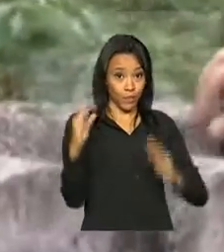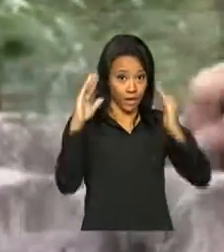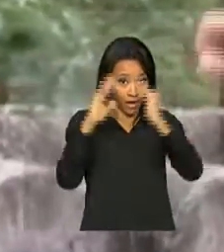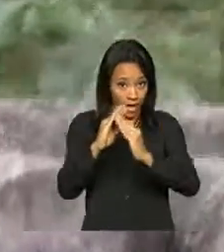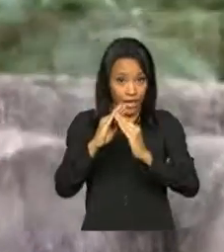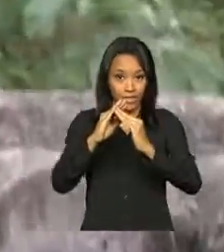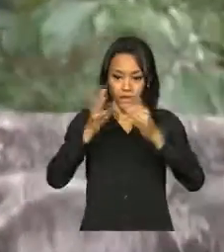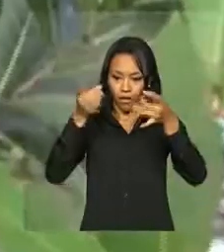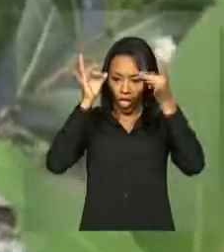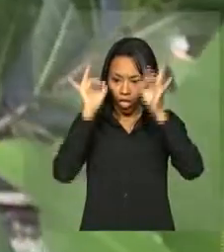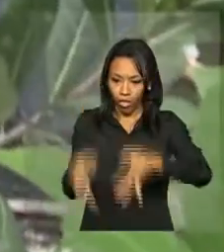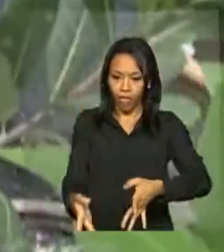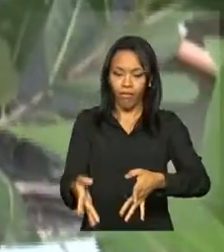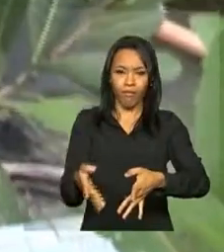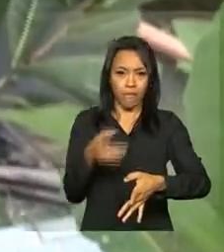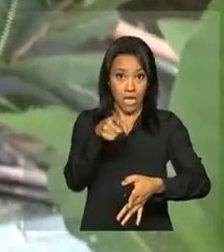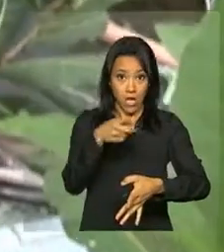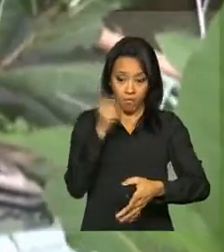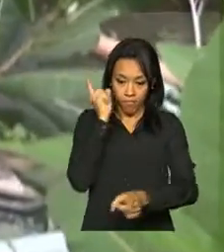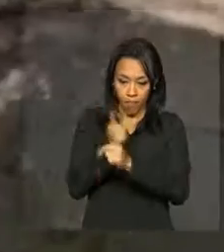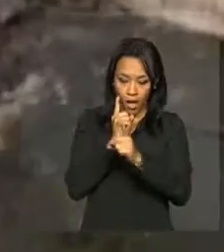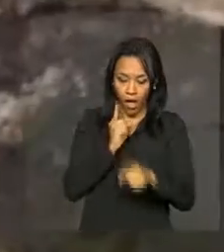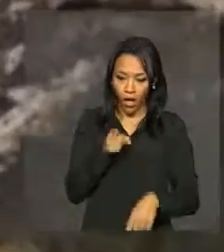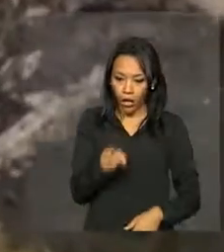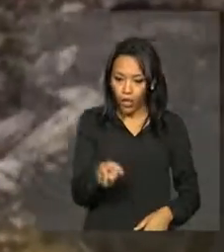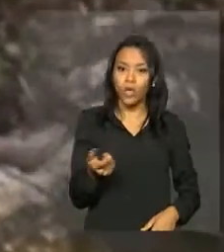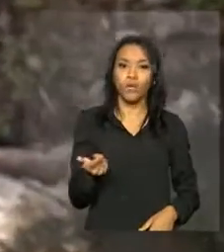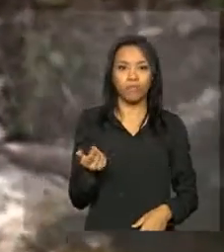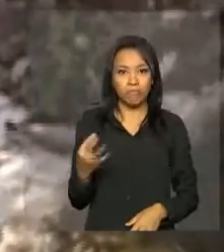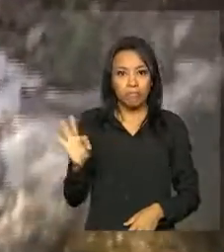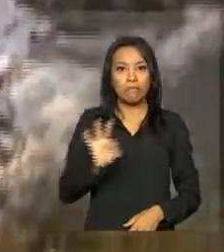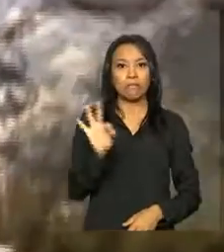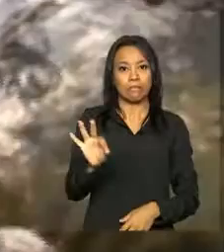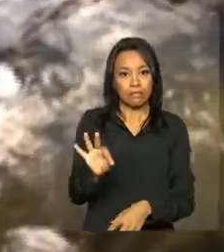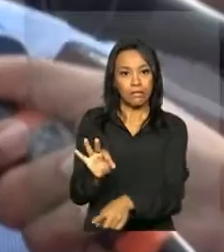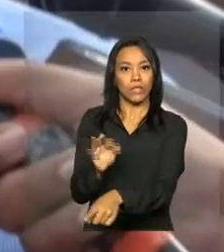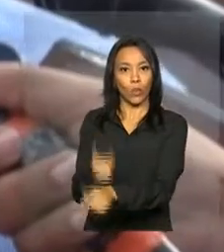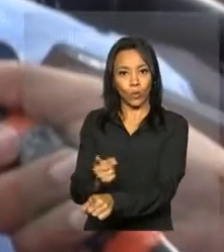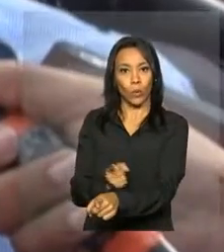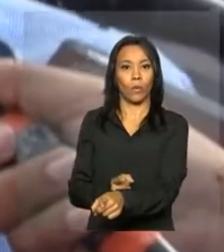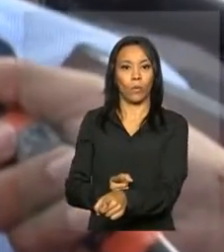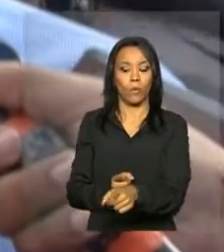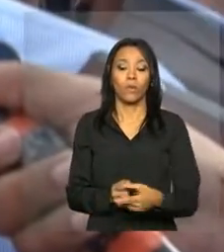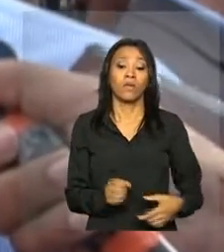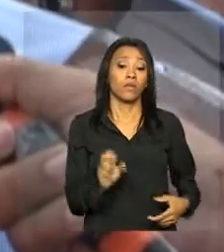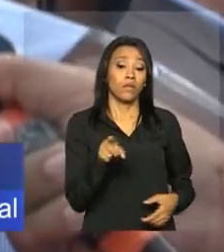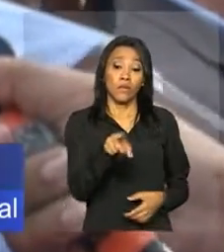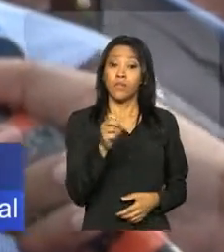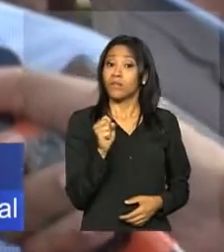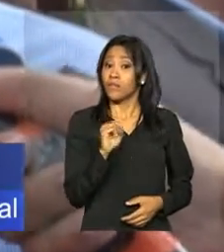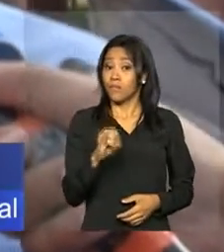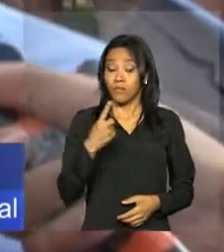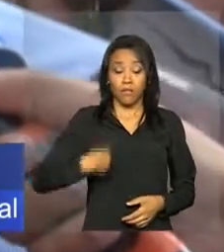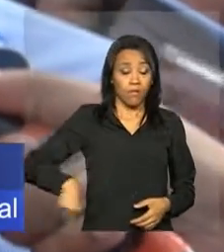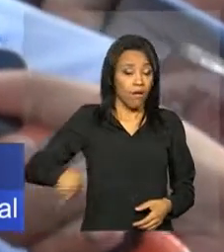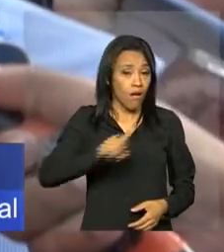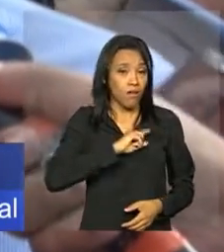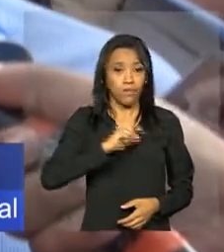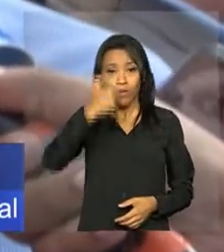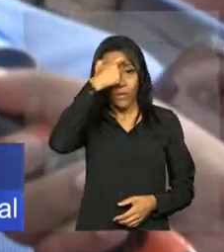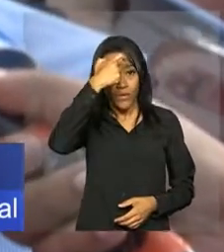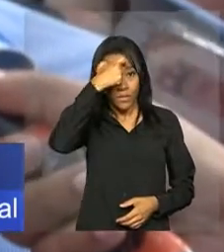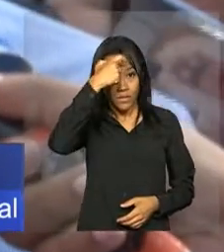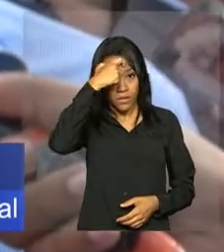estava abandonada o ministro encontrou o foco do mosquito aedes aegypti o se nós não tivermos a população consciente